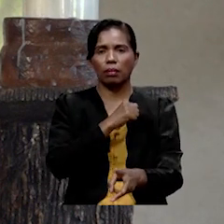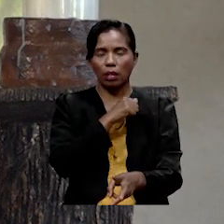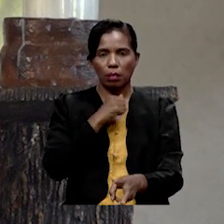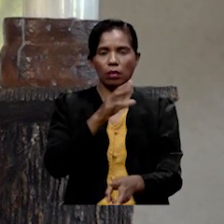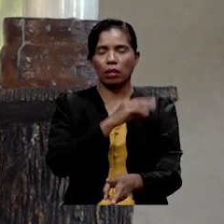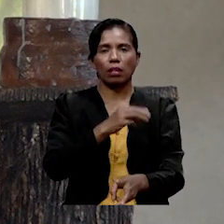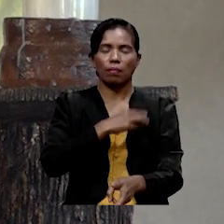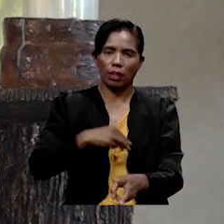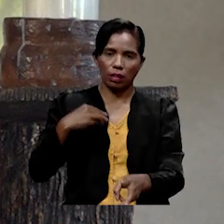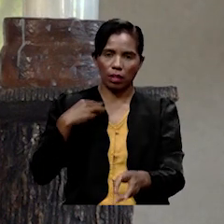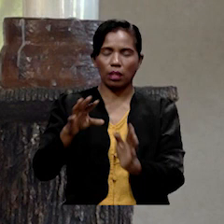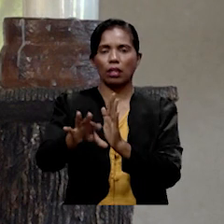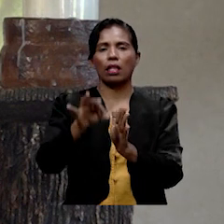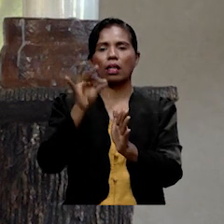santidade.